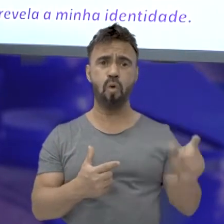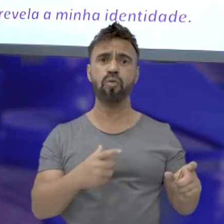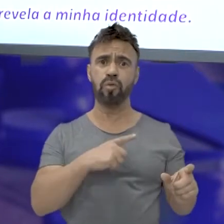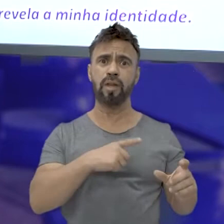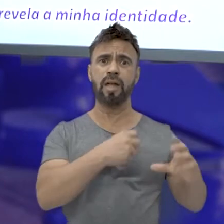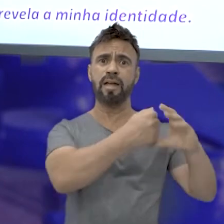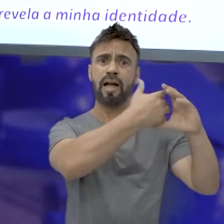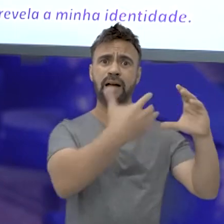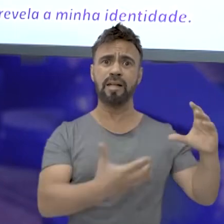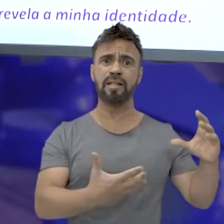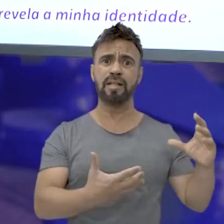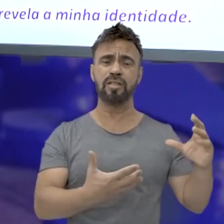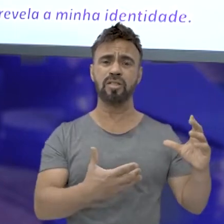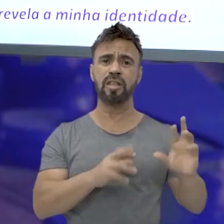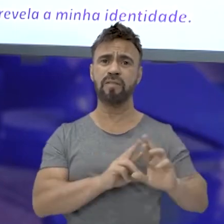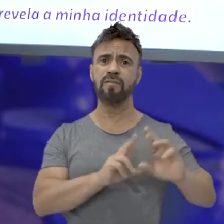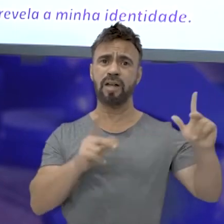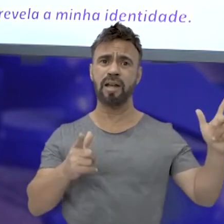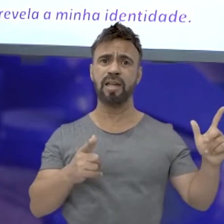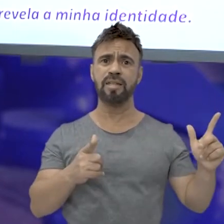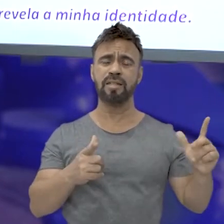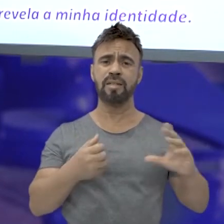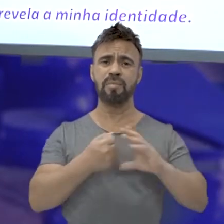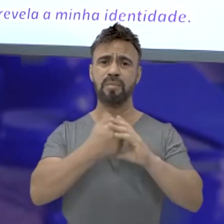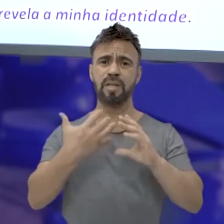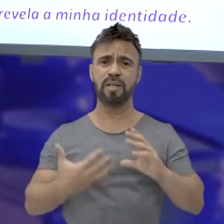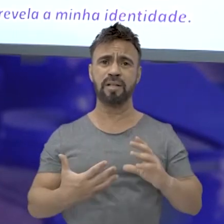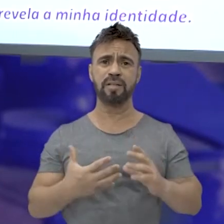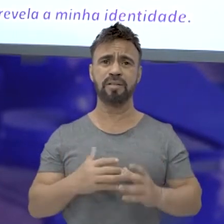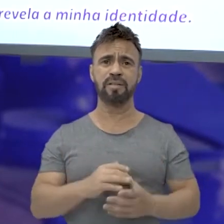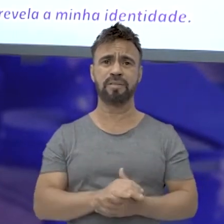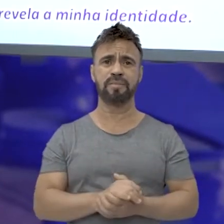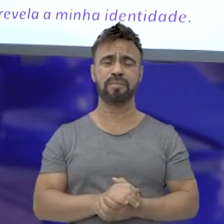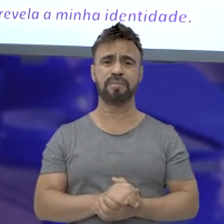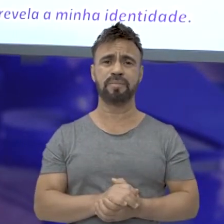quem eu sou e quem é o outro. Eu consigo fazer essa distinção.